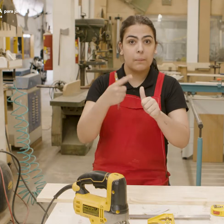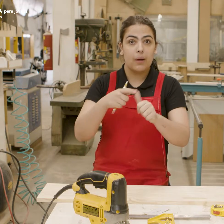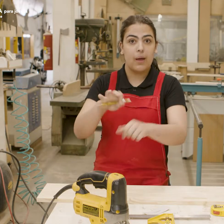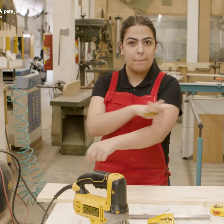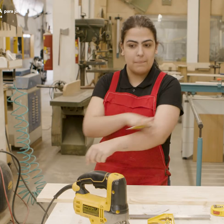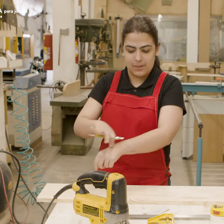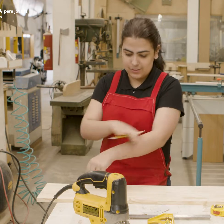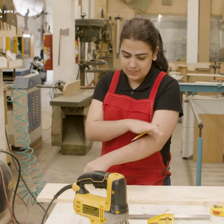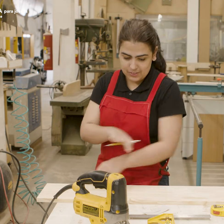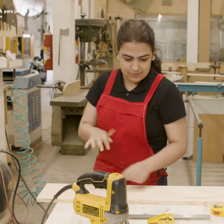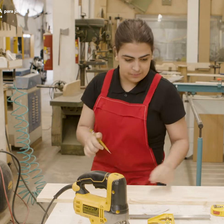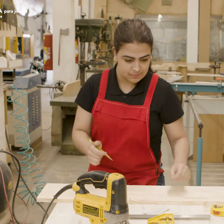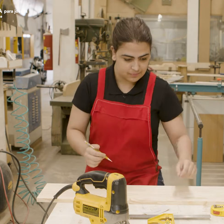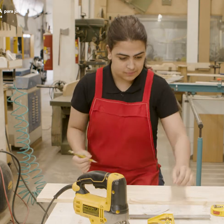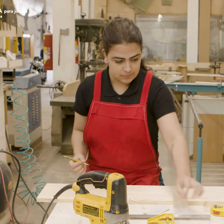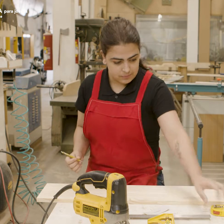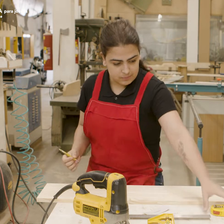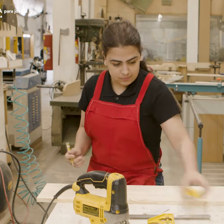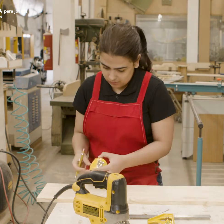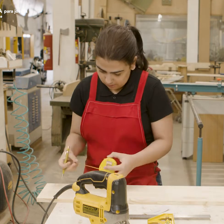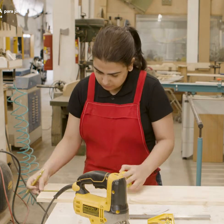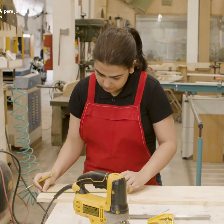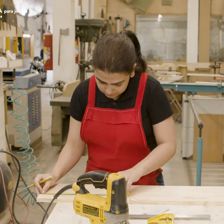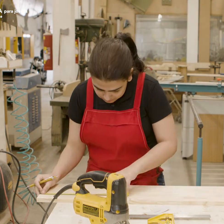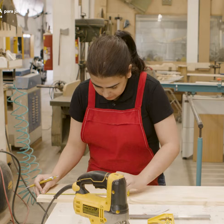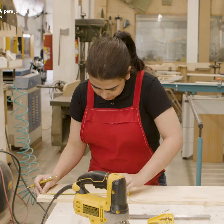Vou utilizar também a régua